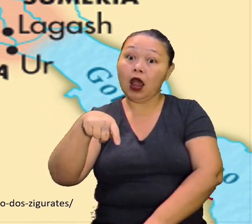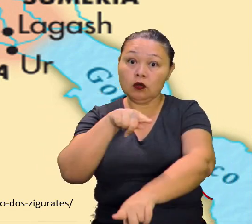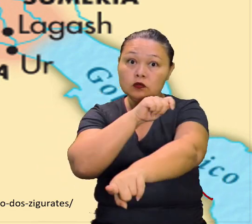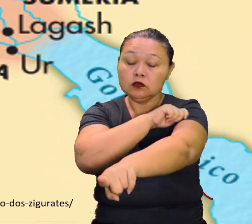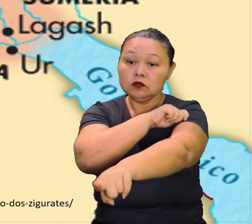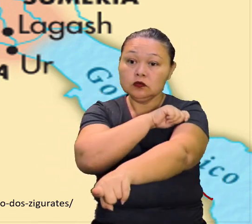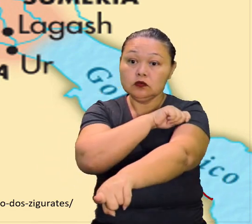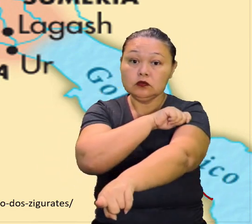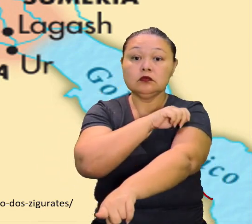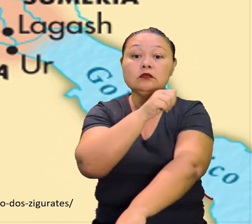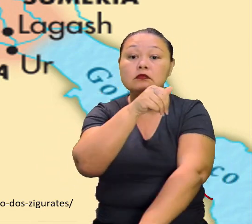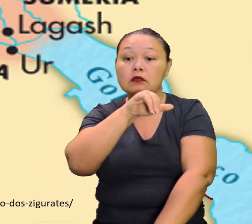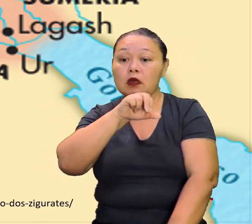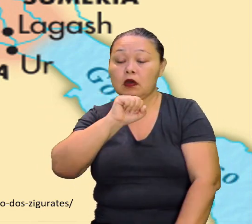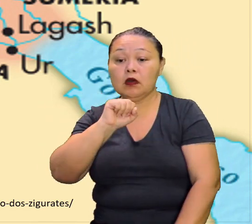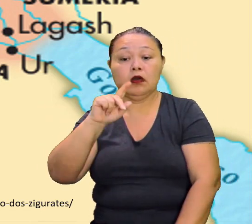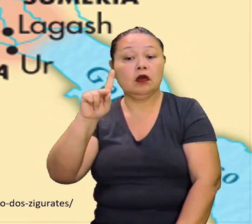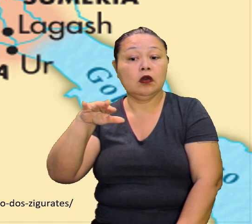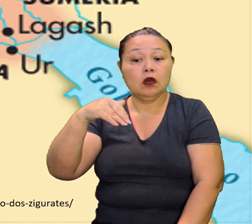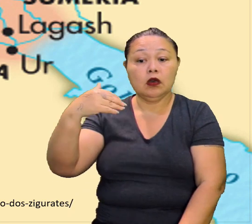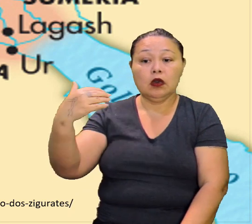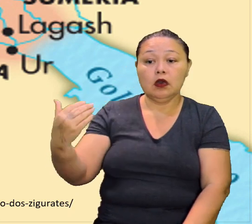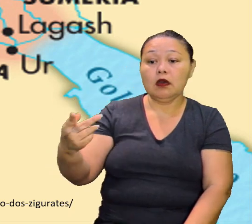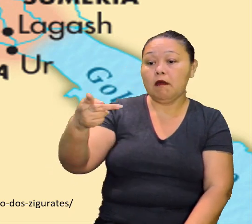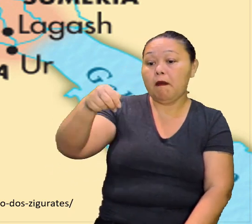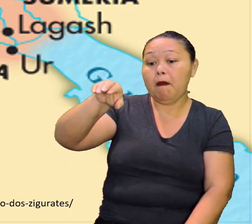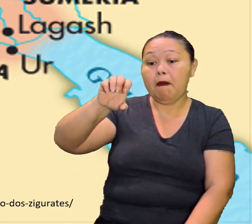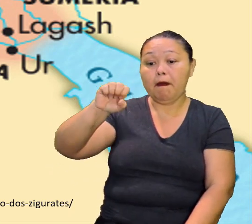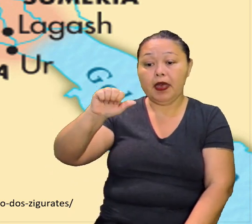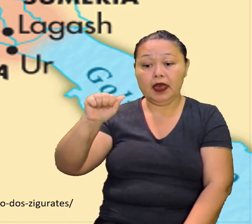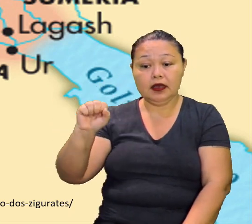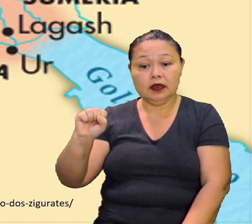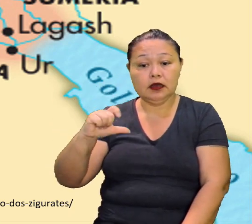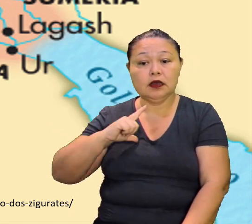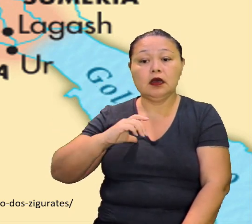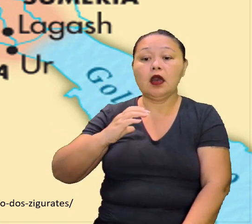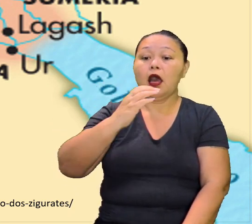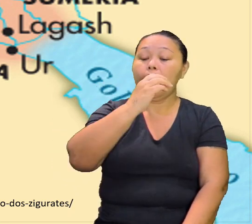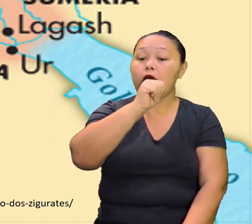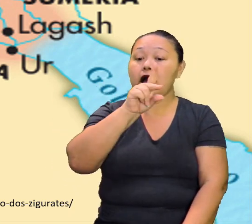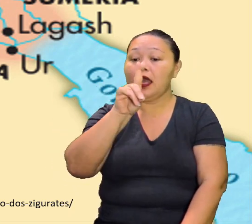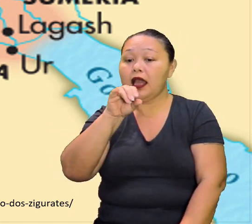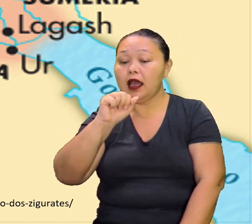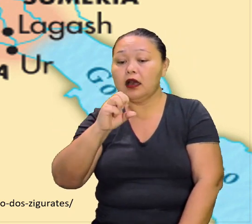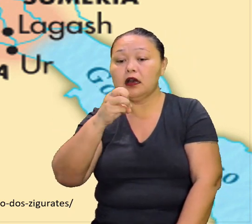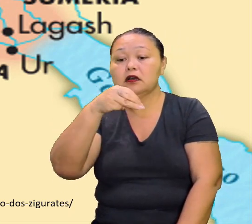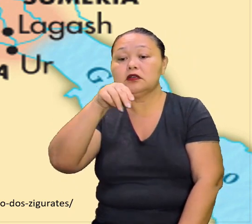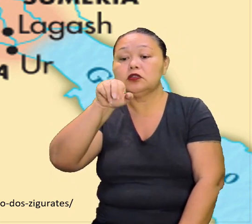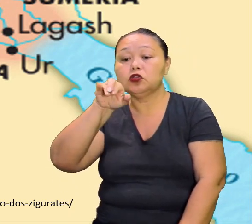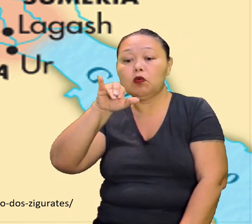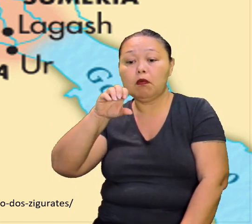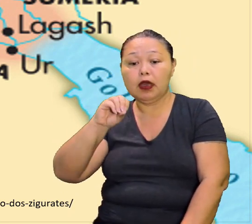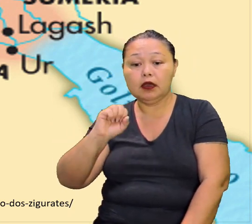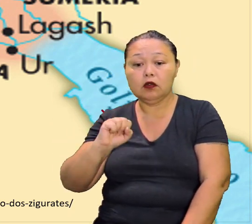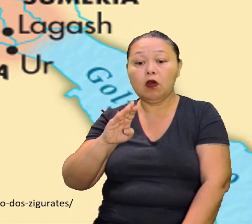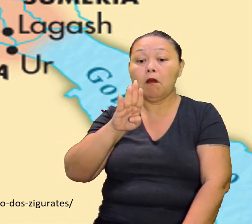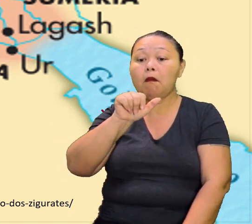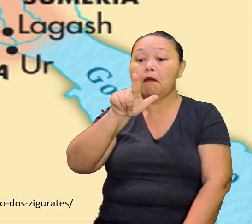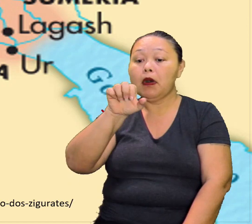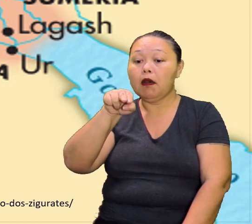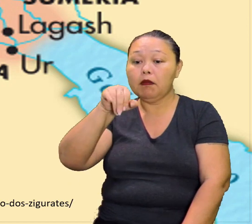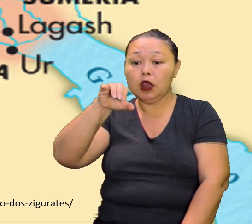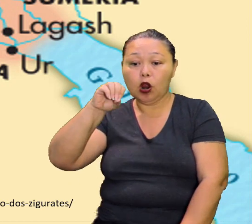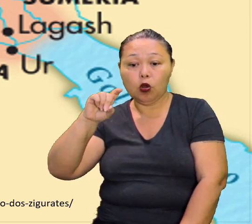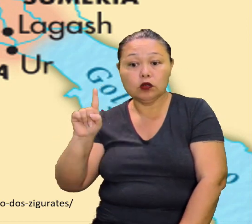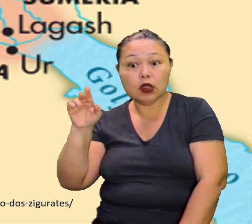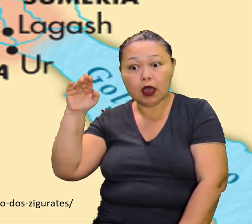Aluno. Eu tenho a Síria, eu tenho o rei persa, né? Acádia, os sumérios, os babilônios.